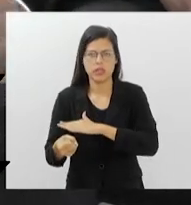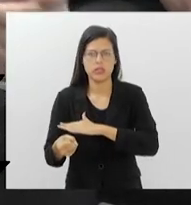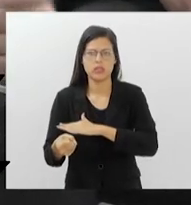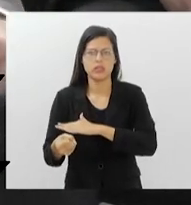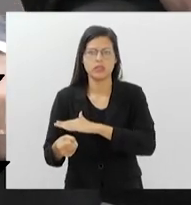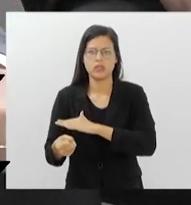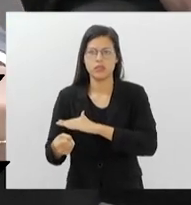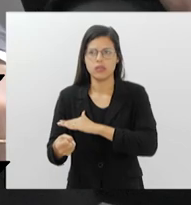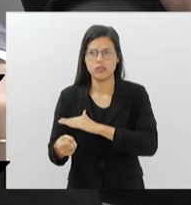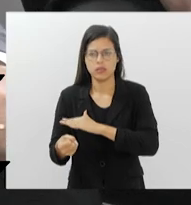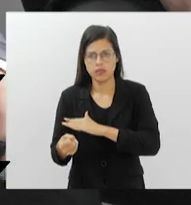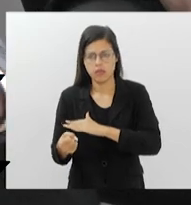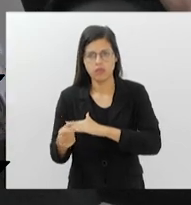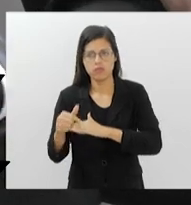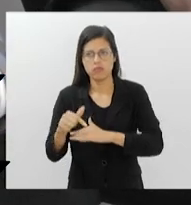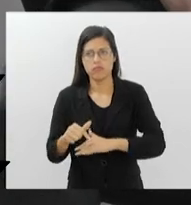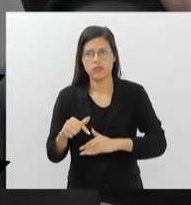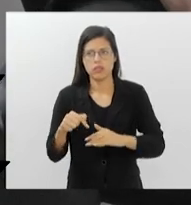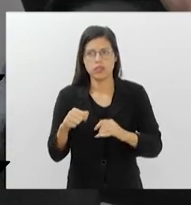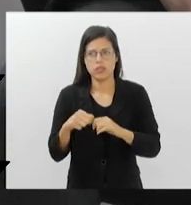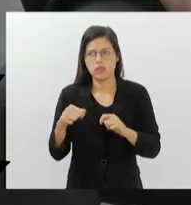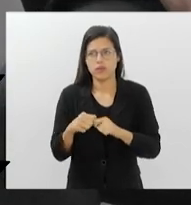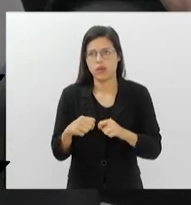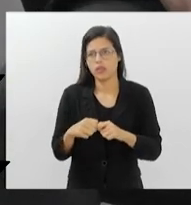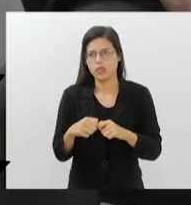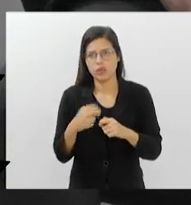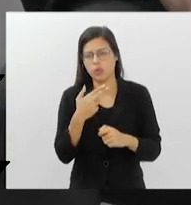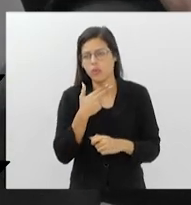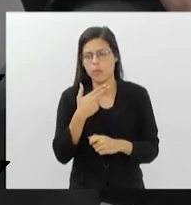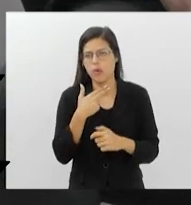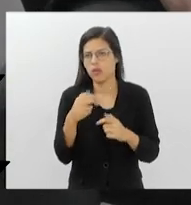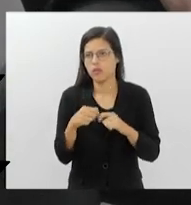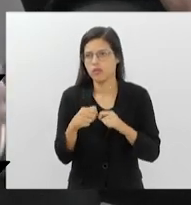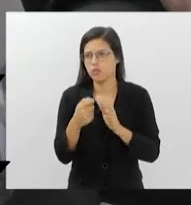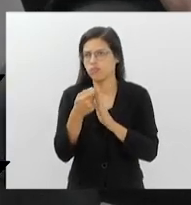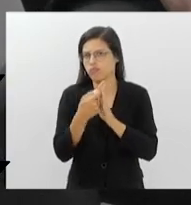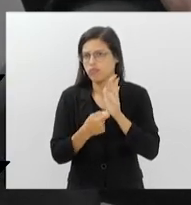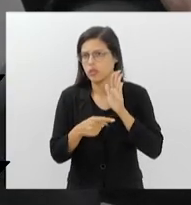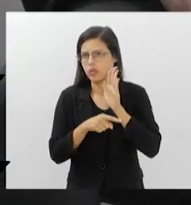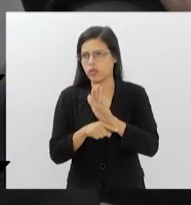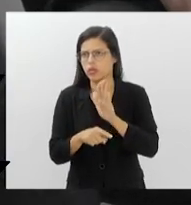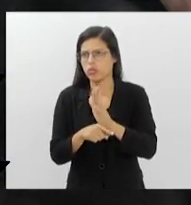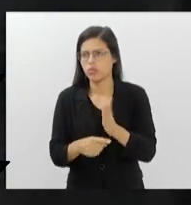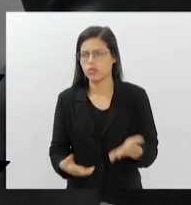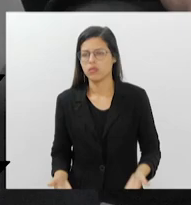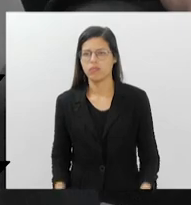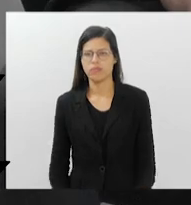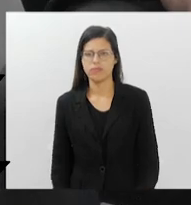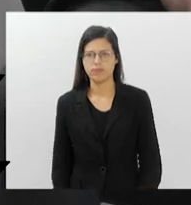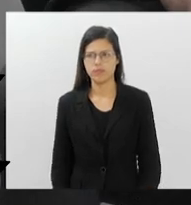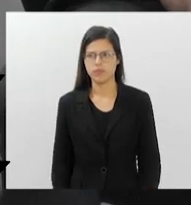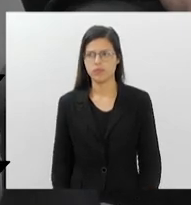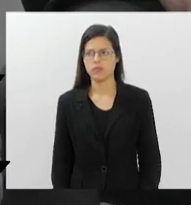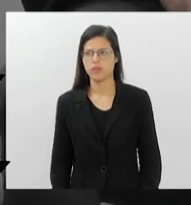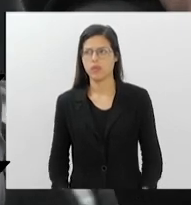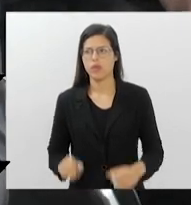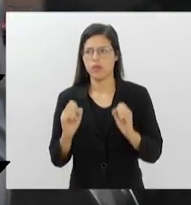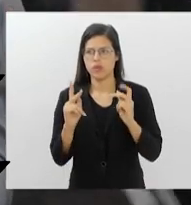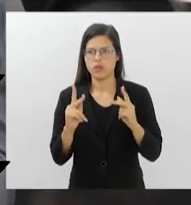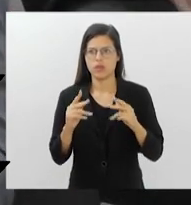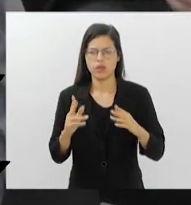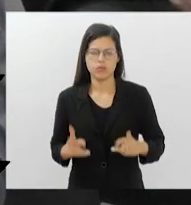daquelas que praticam sem poder praticar eu acho acho que eh a redação ajuda Então queria só contribuir aqui com debate não comodou para mim tá tudo bem pode